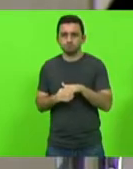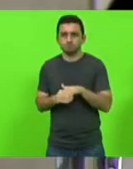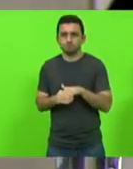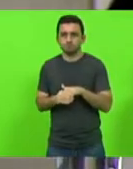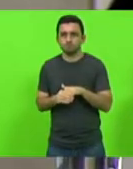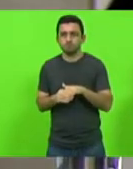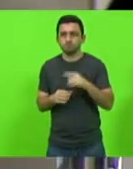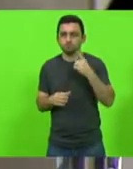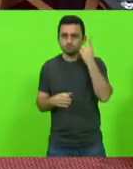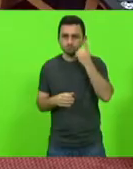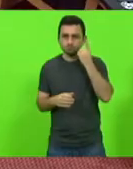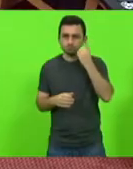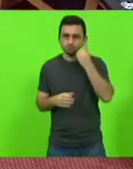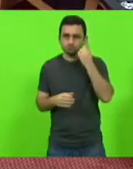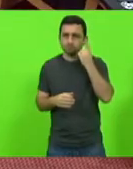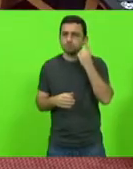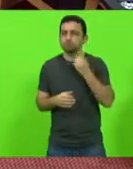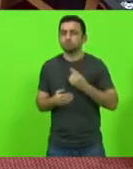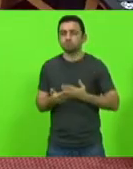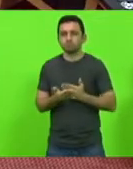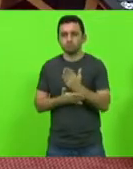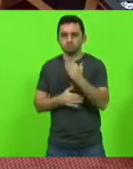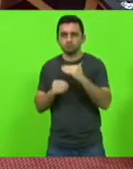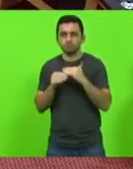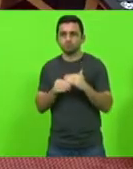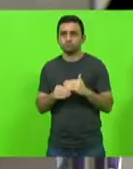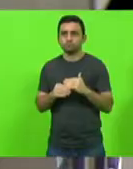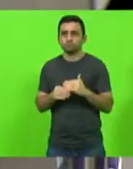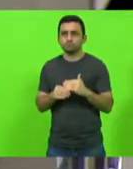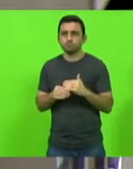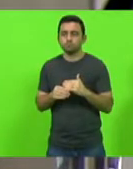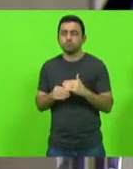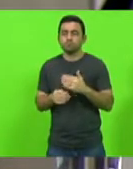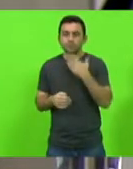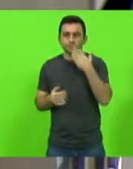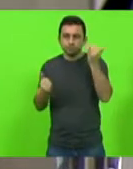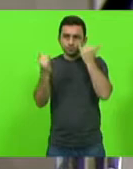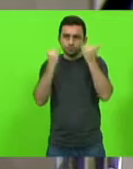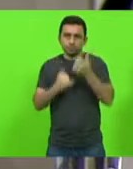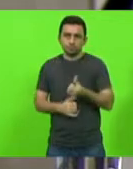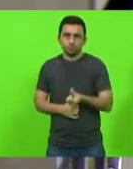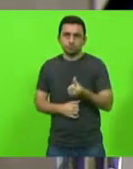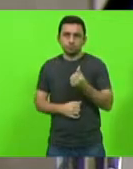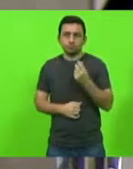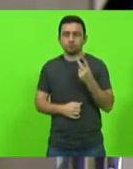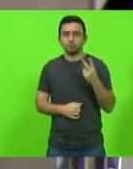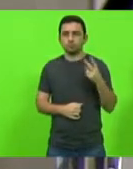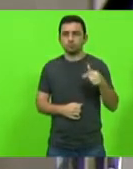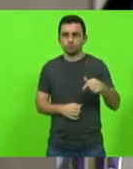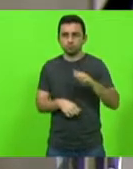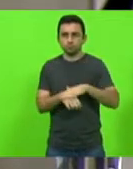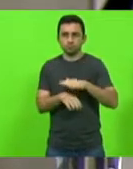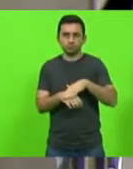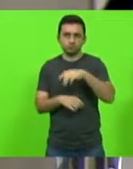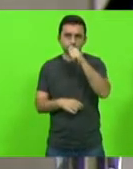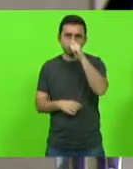aprovam permaneça como se encontra aprovado por unanimidade pedido de informação 627 autor deputado joanmin